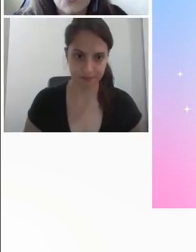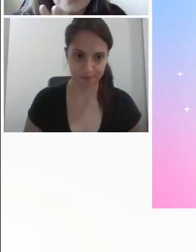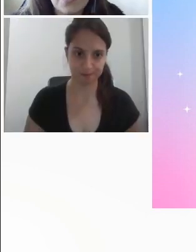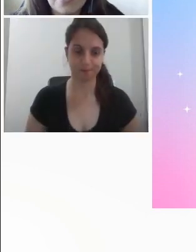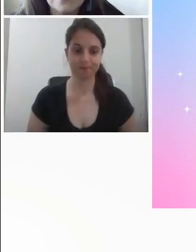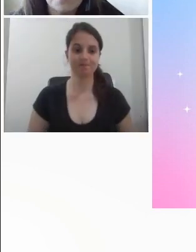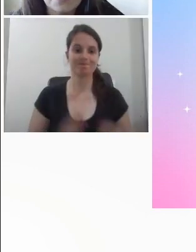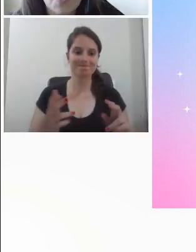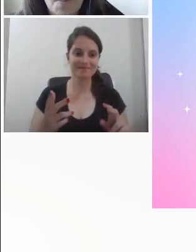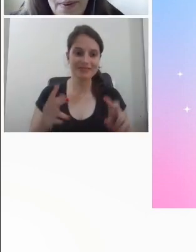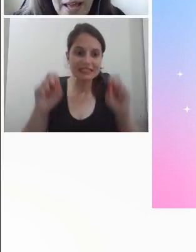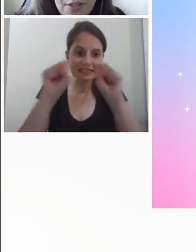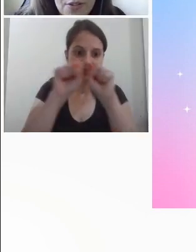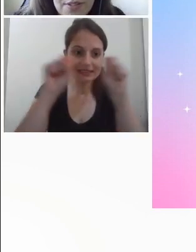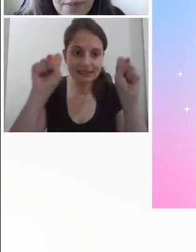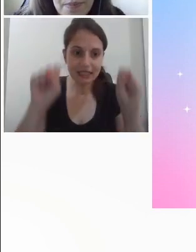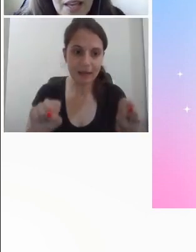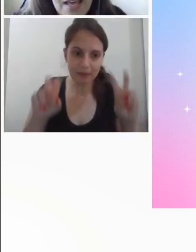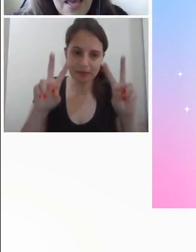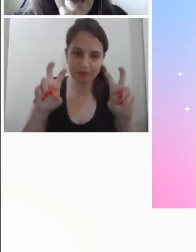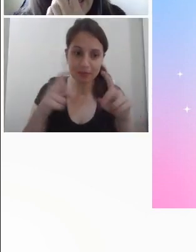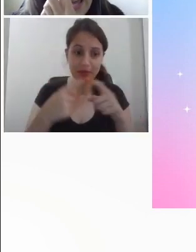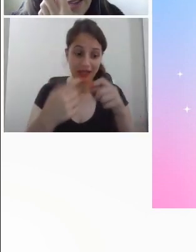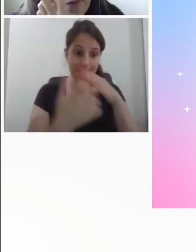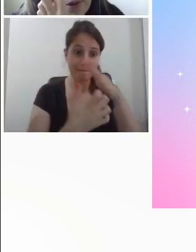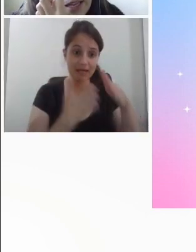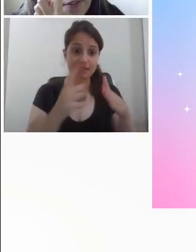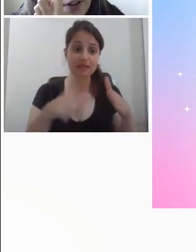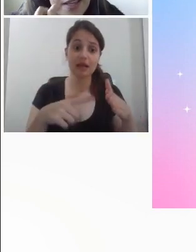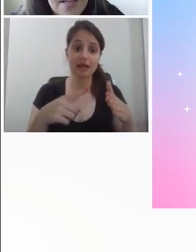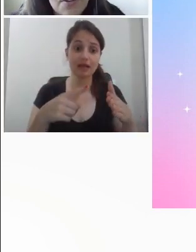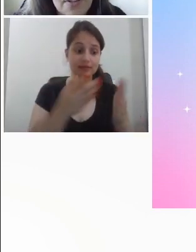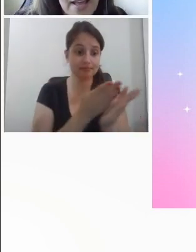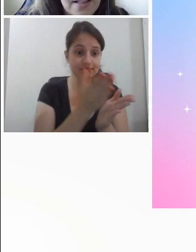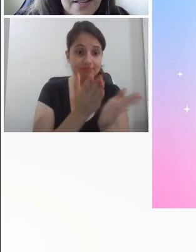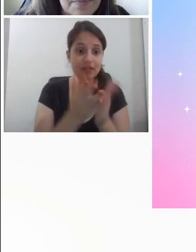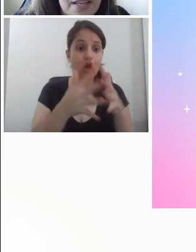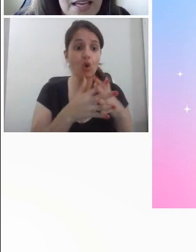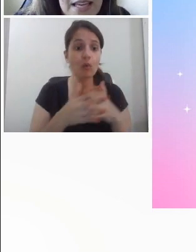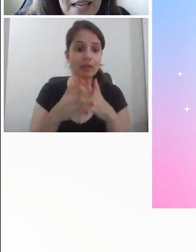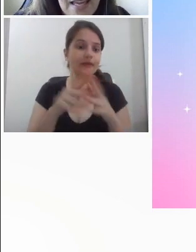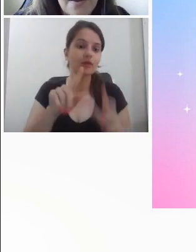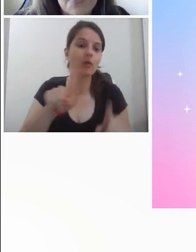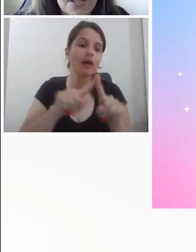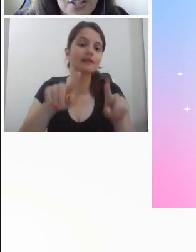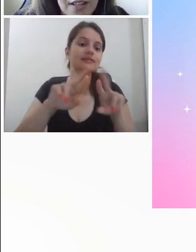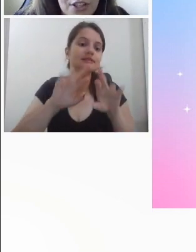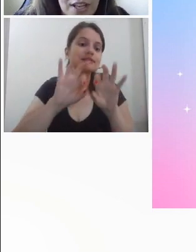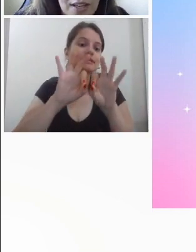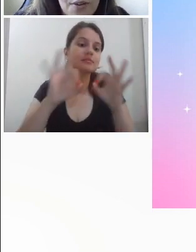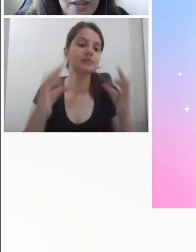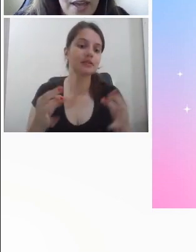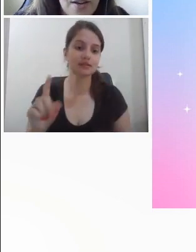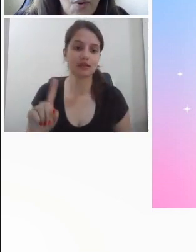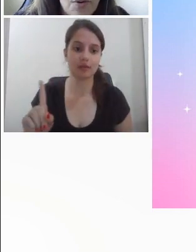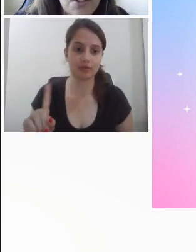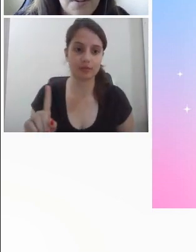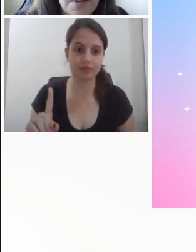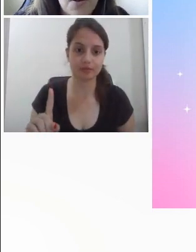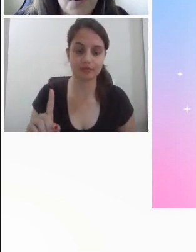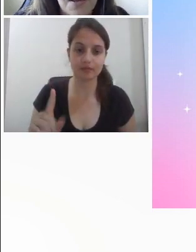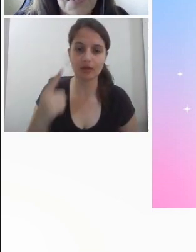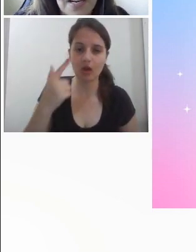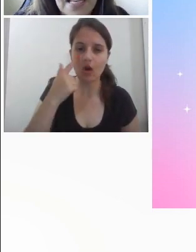organizações são sistemas complexos eh tem um livro aqui da donela eh eu vou deixar deixei aqui o k